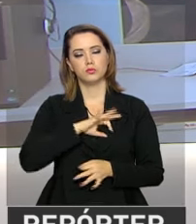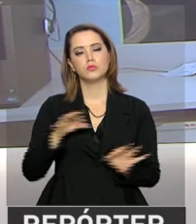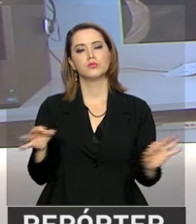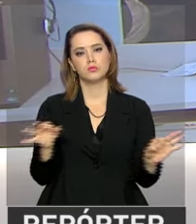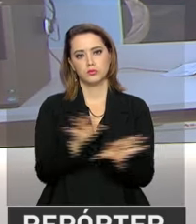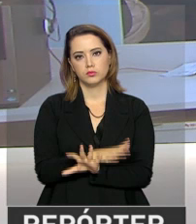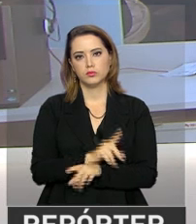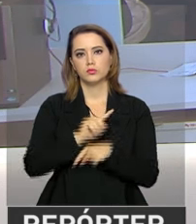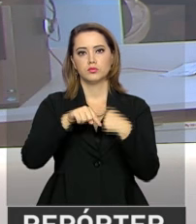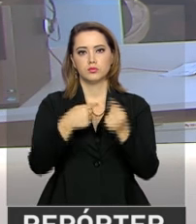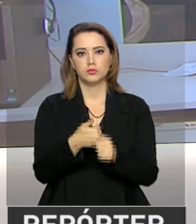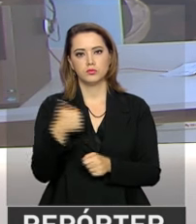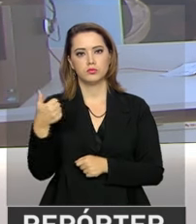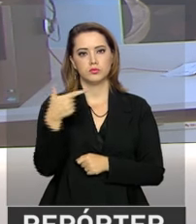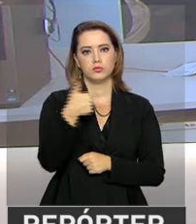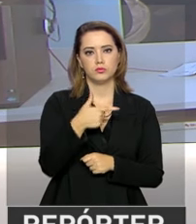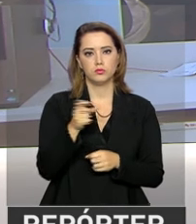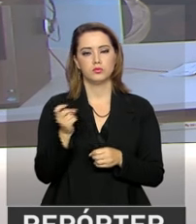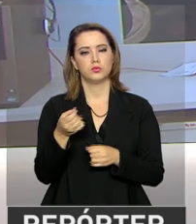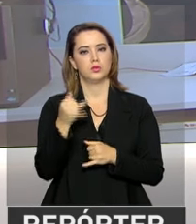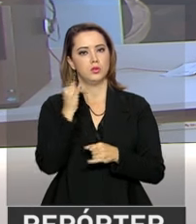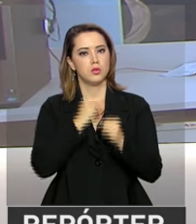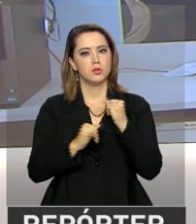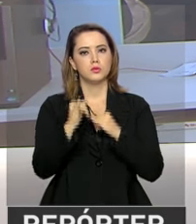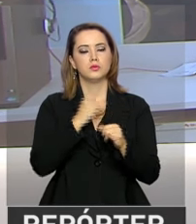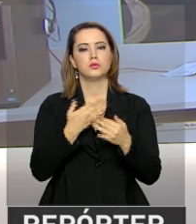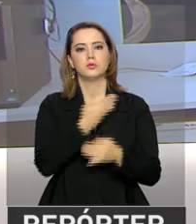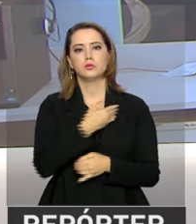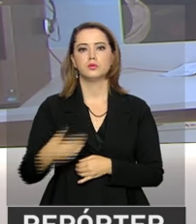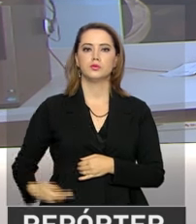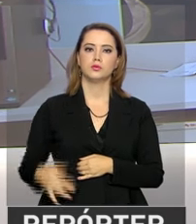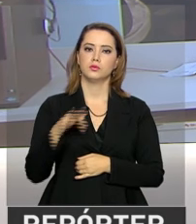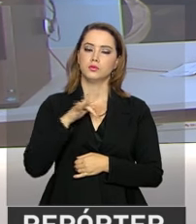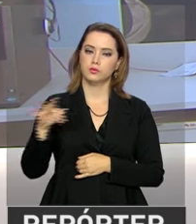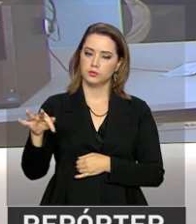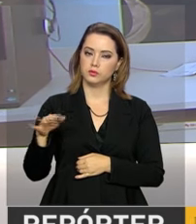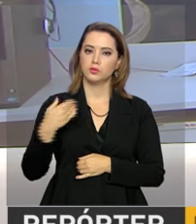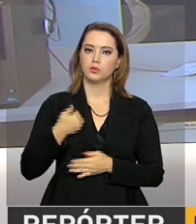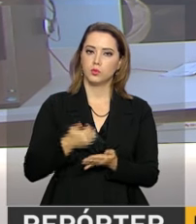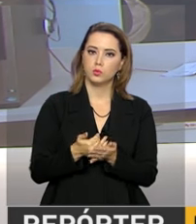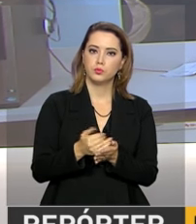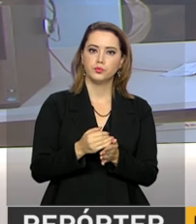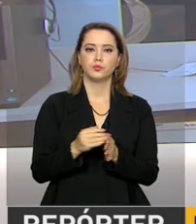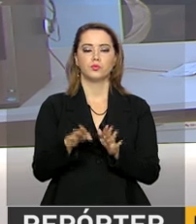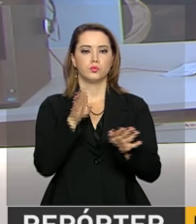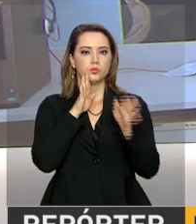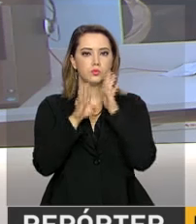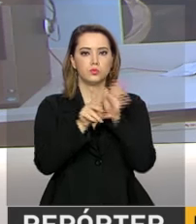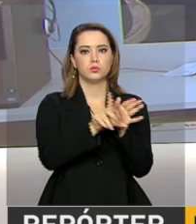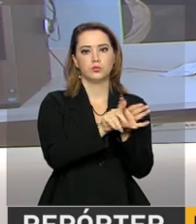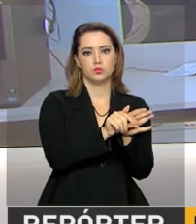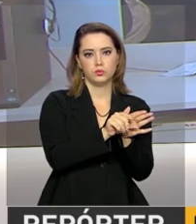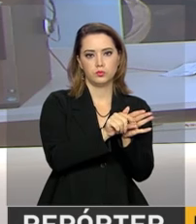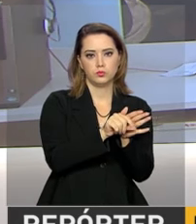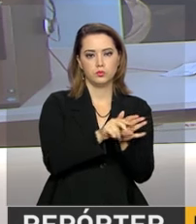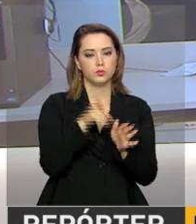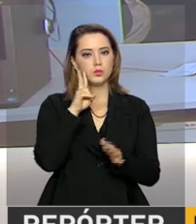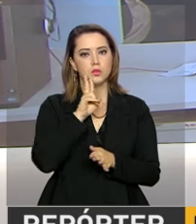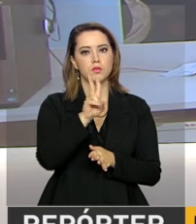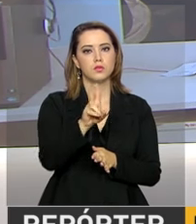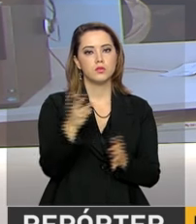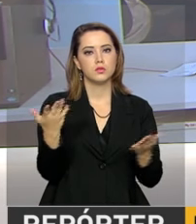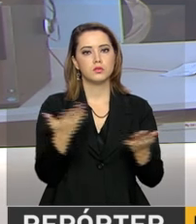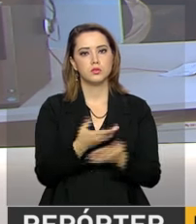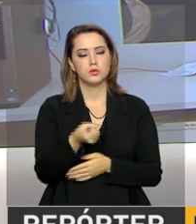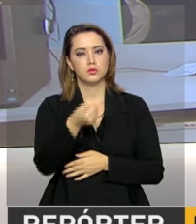nós ficamos por aqui Voltamos ao meio-dia com outras informações do governo federal acompanhe também as novidades em nossas redes sociais veja agora a